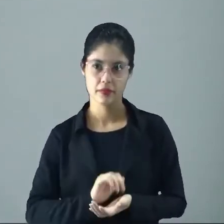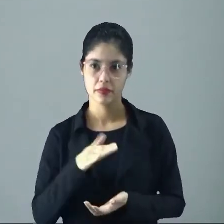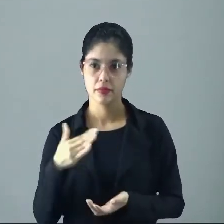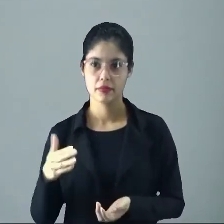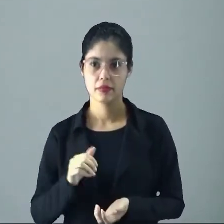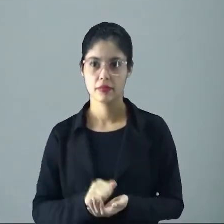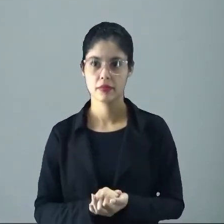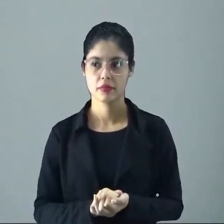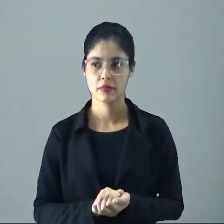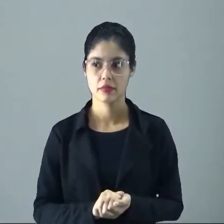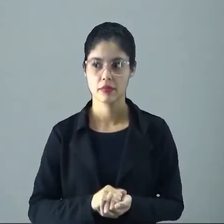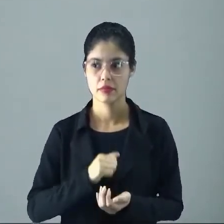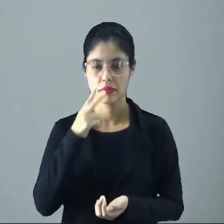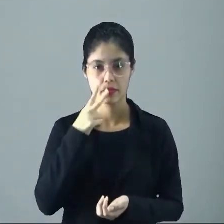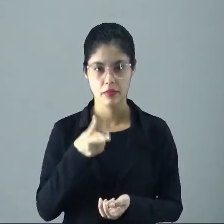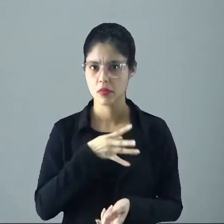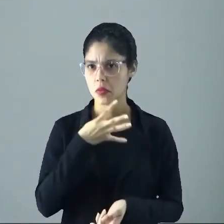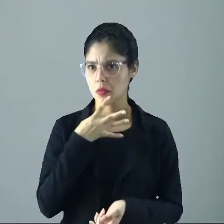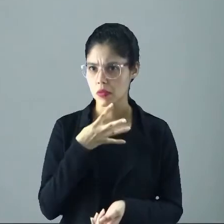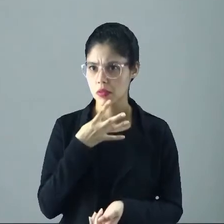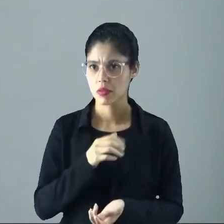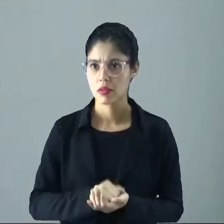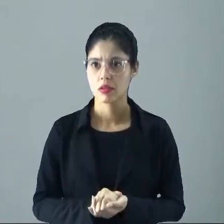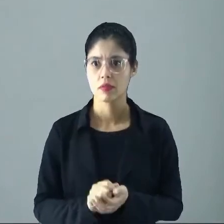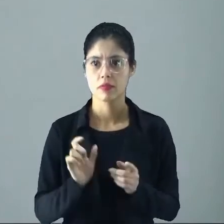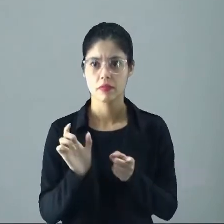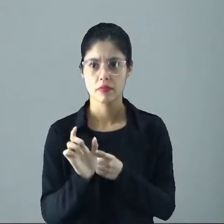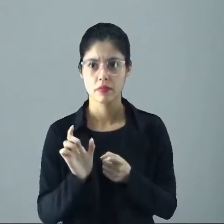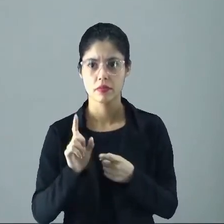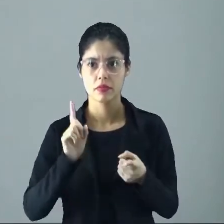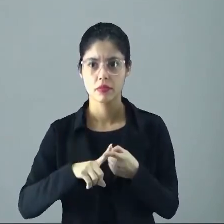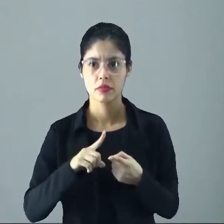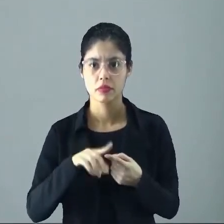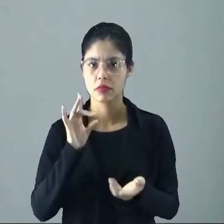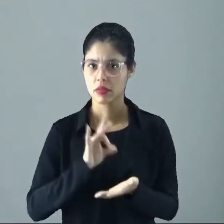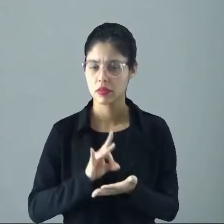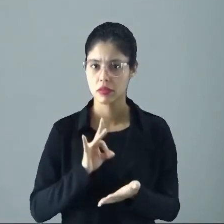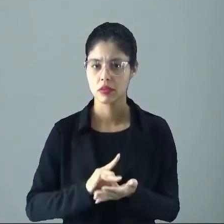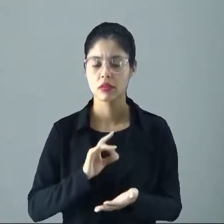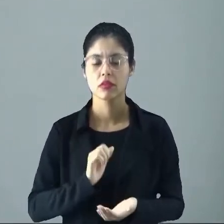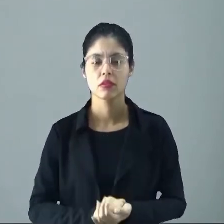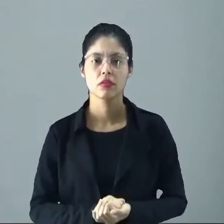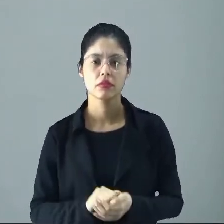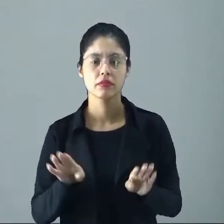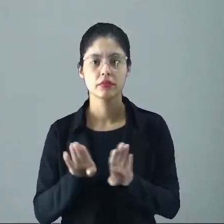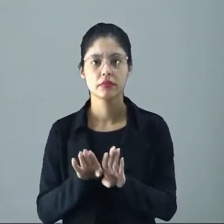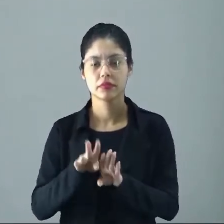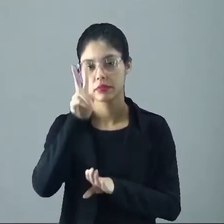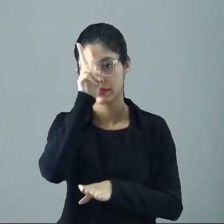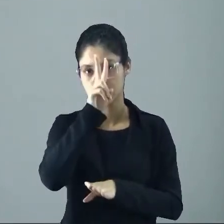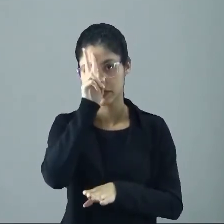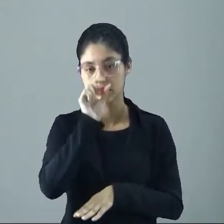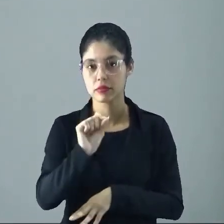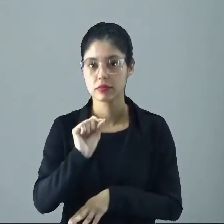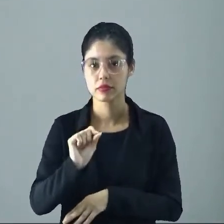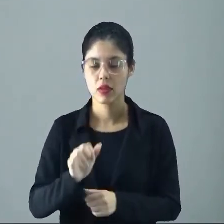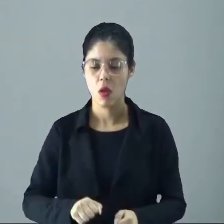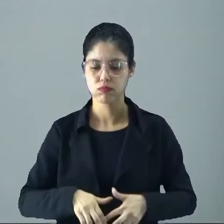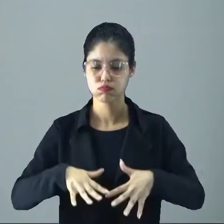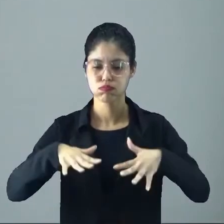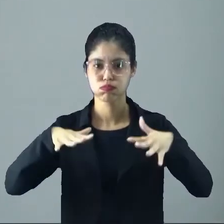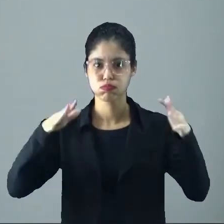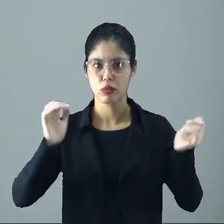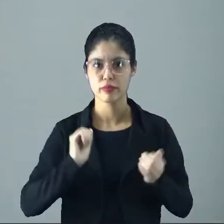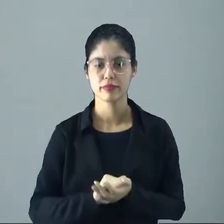quando falar ali em Paquistão, que você vai reconhecer a palavra, porque é um verdadeiro cognato, você vai lembrar que houve